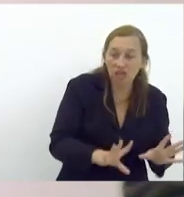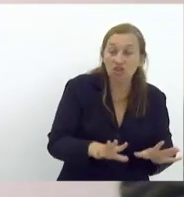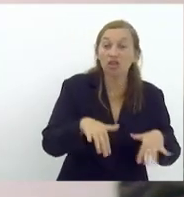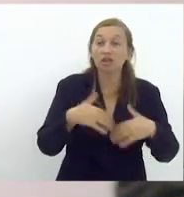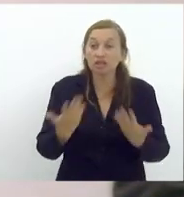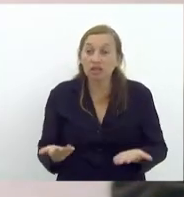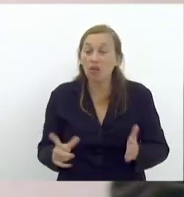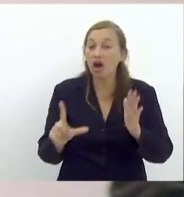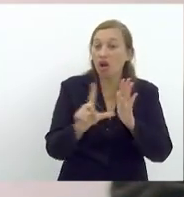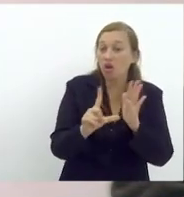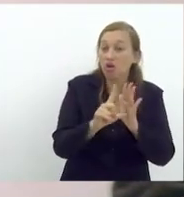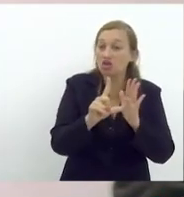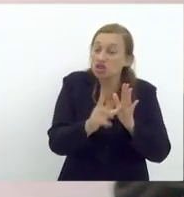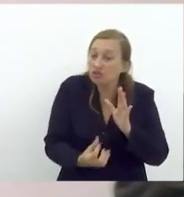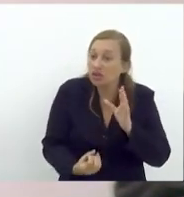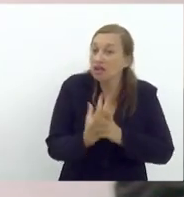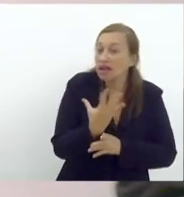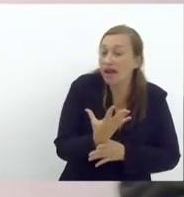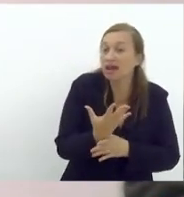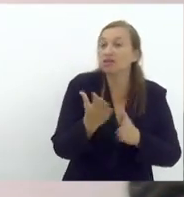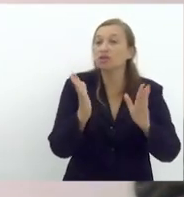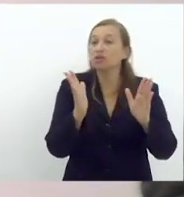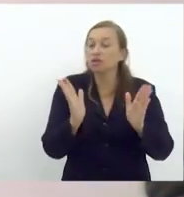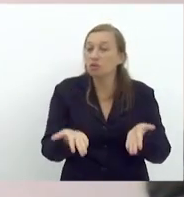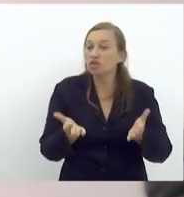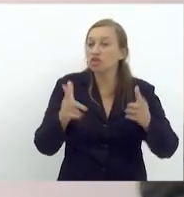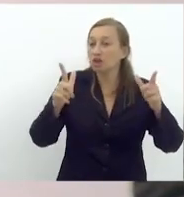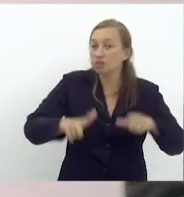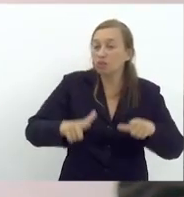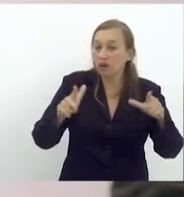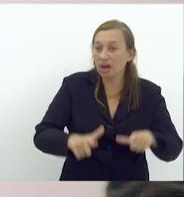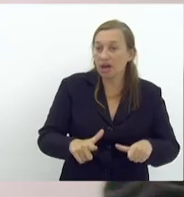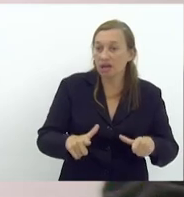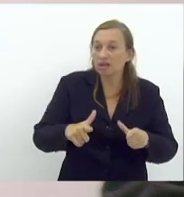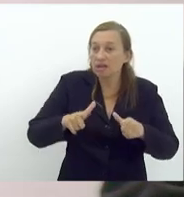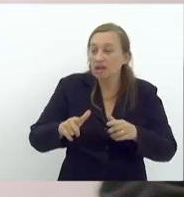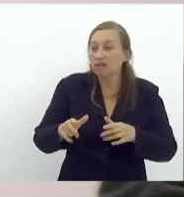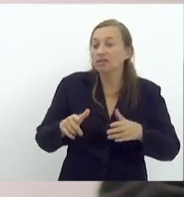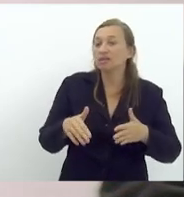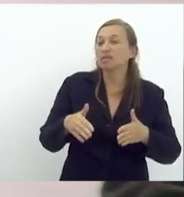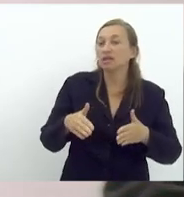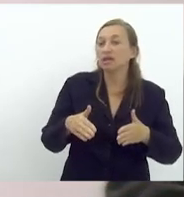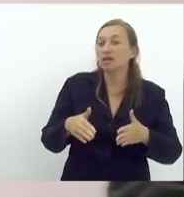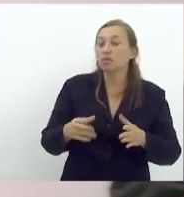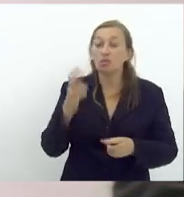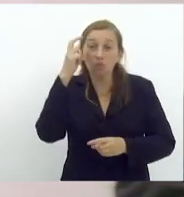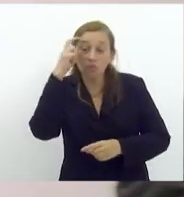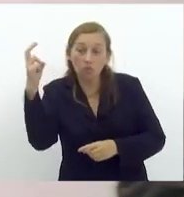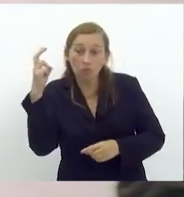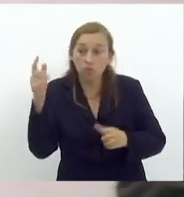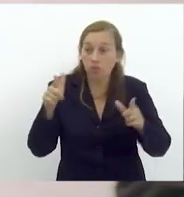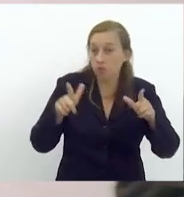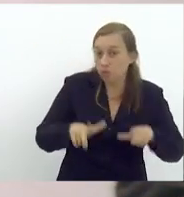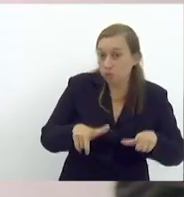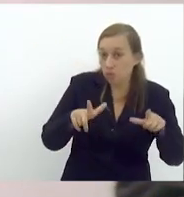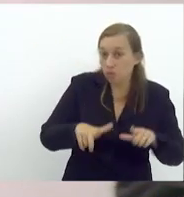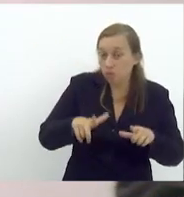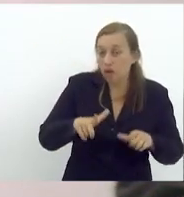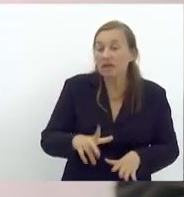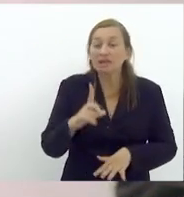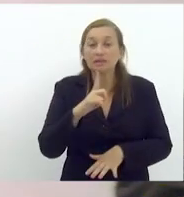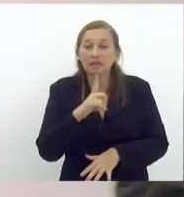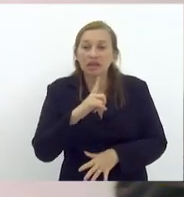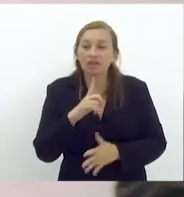surgiu nessa lógica da loja e hoje em dia a gente tá com espaço que tá caminhando para um espaço cultural a gente